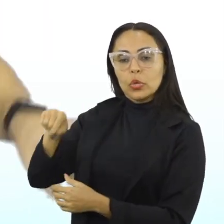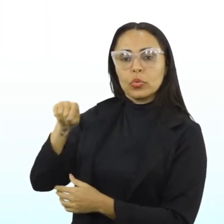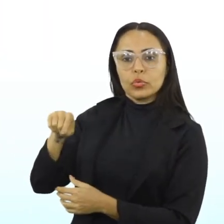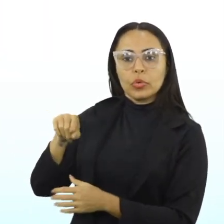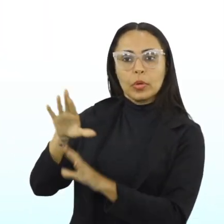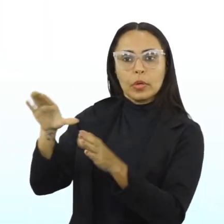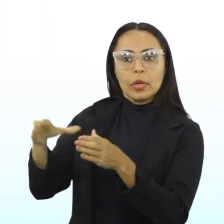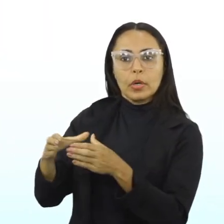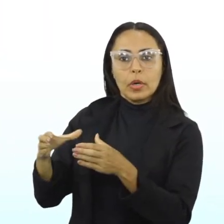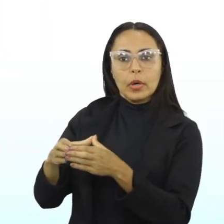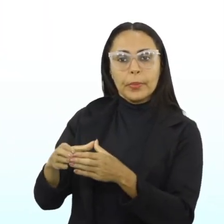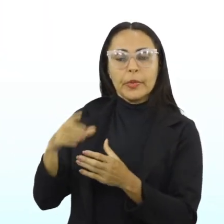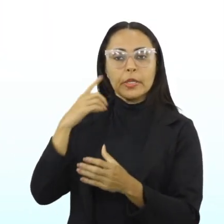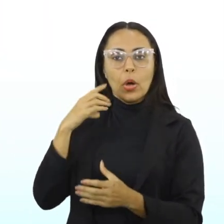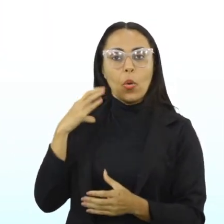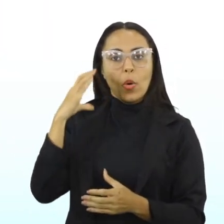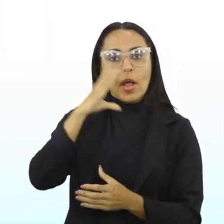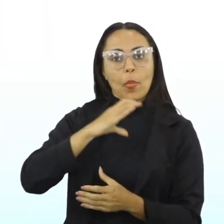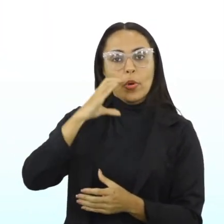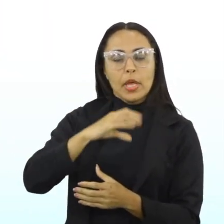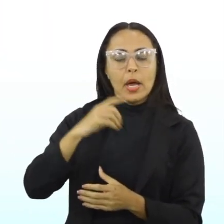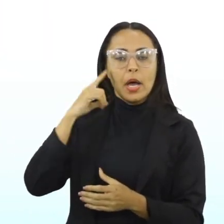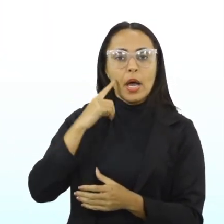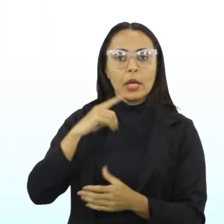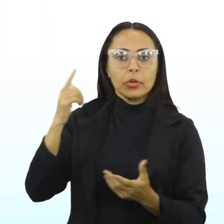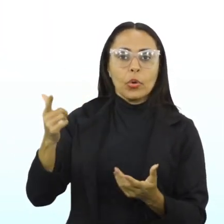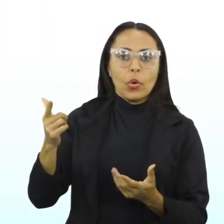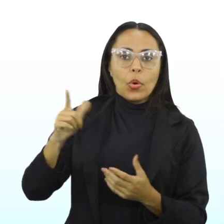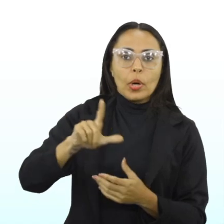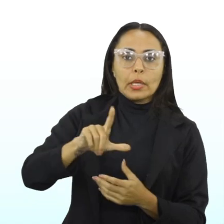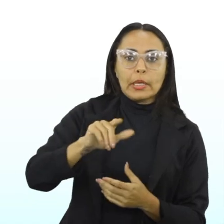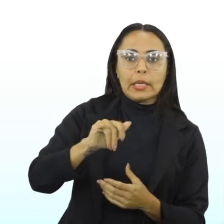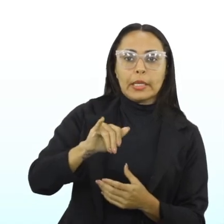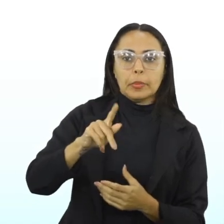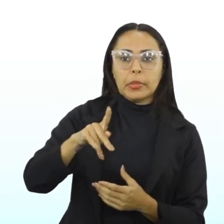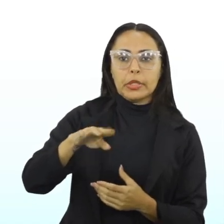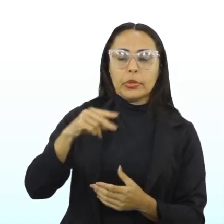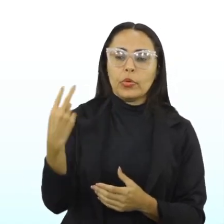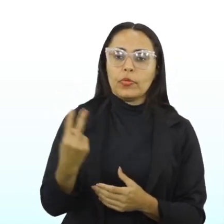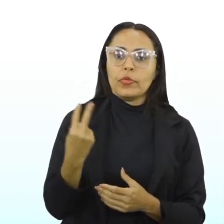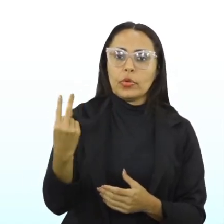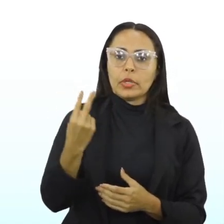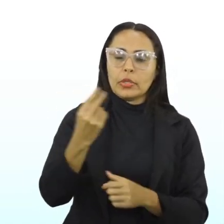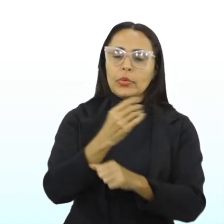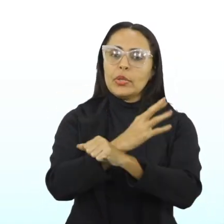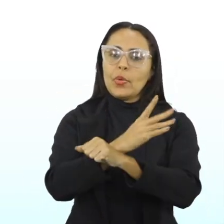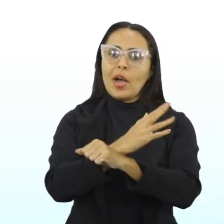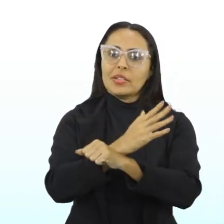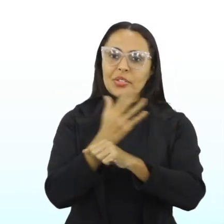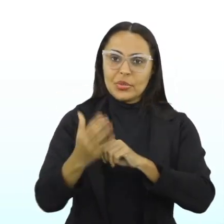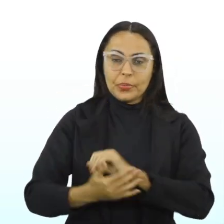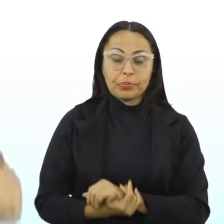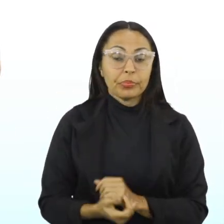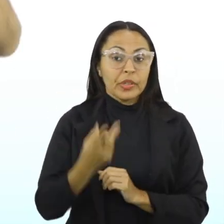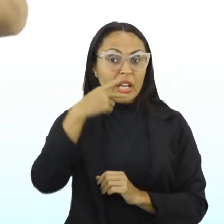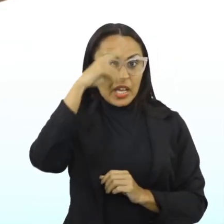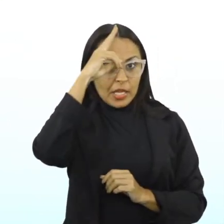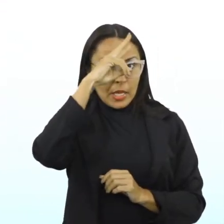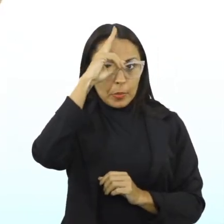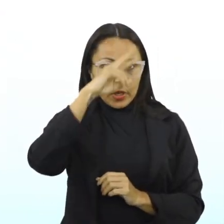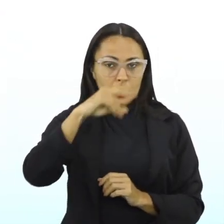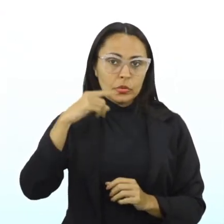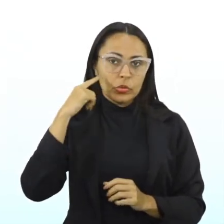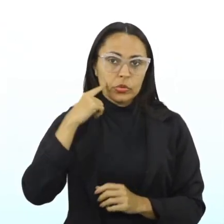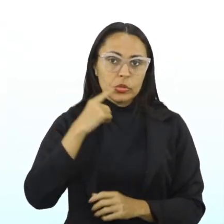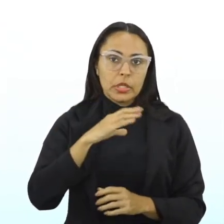orgânicos? Carboidrato, lipídio, proteína, vitamina e ácido nucleico. Lembrando que